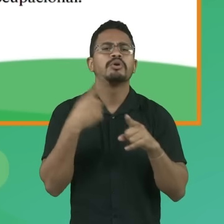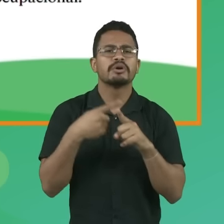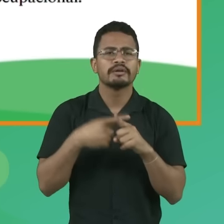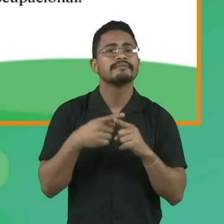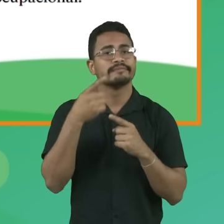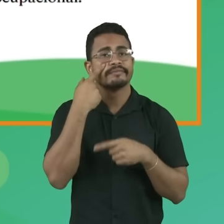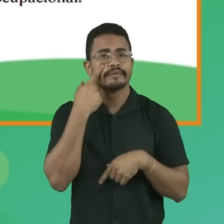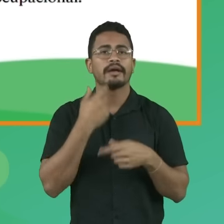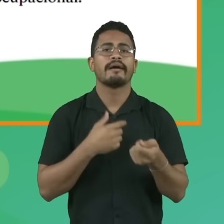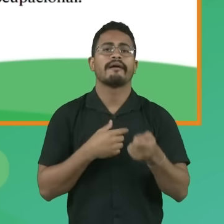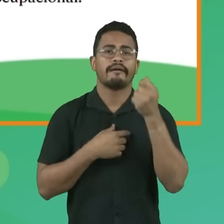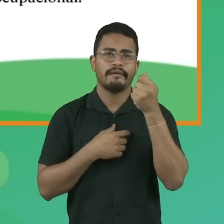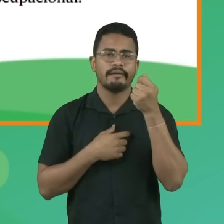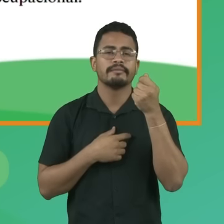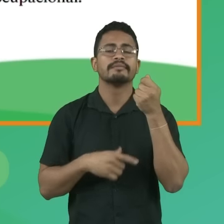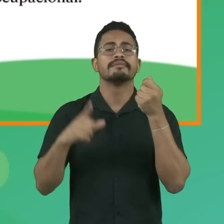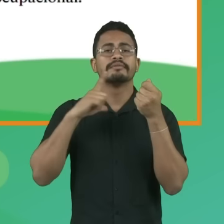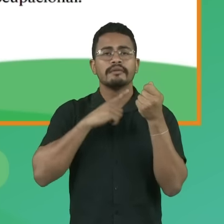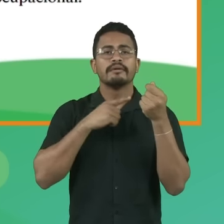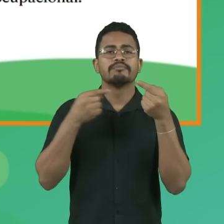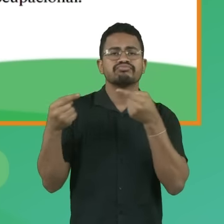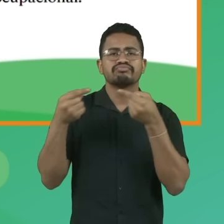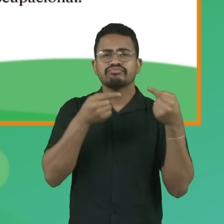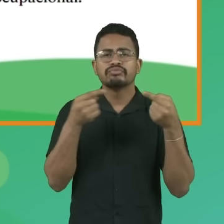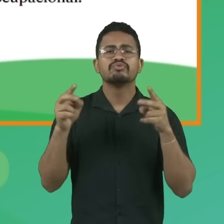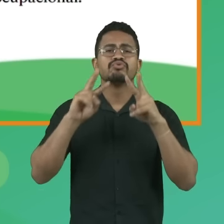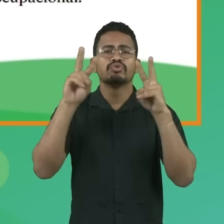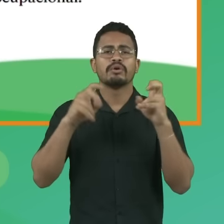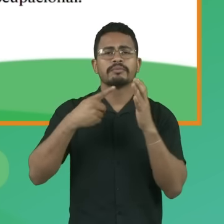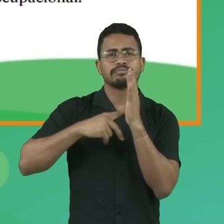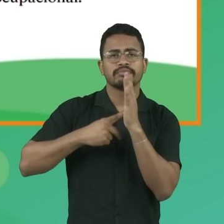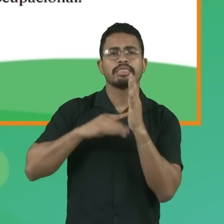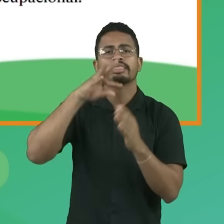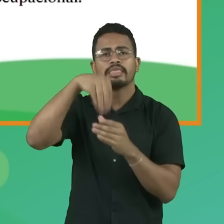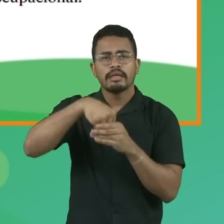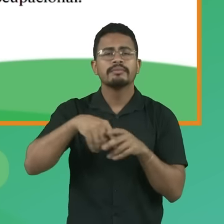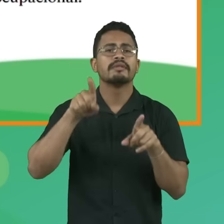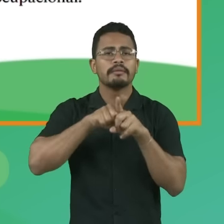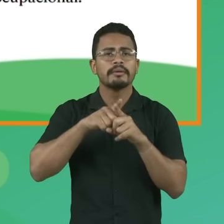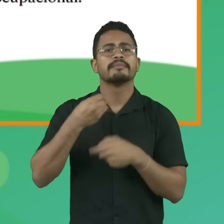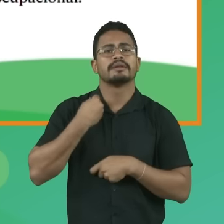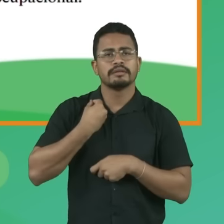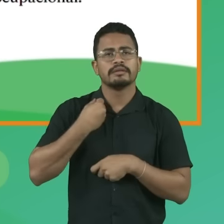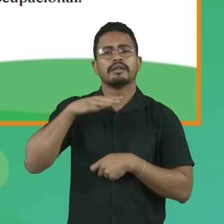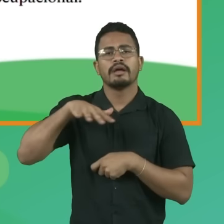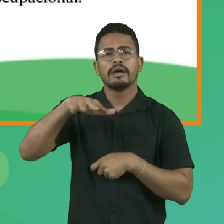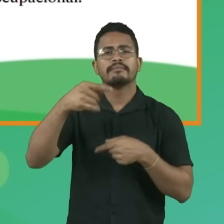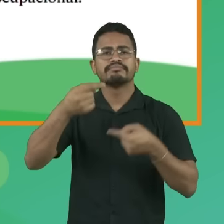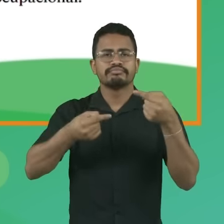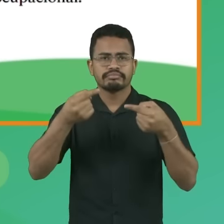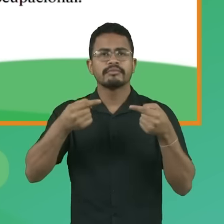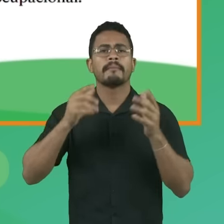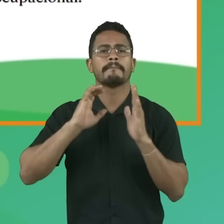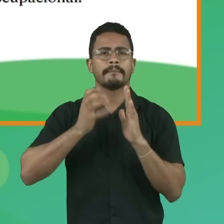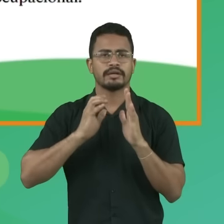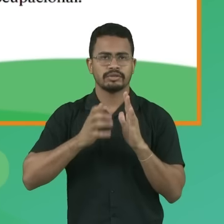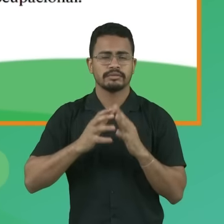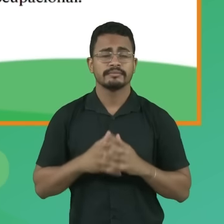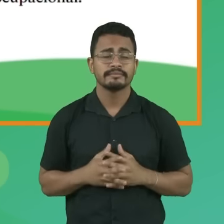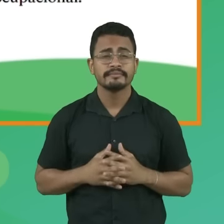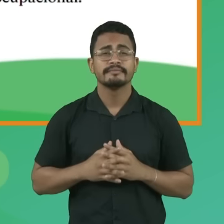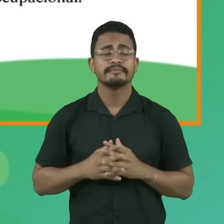Letra A. Disputas na composição sindical e da presença na esfera político-partidária. Muitas vezes vocês